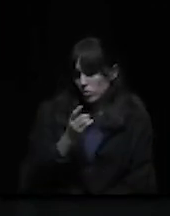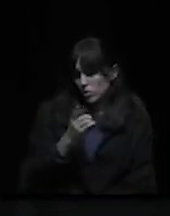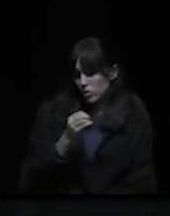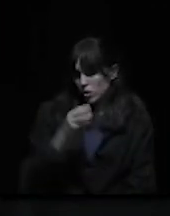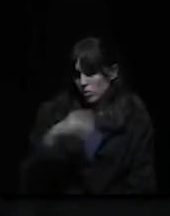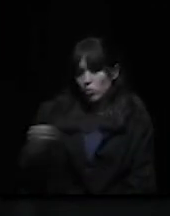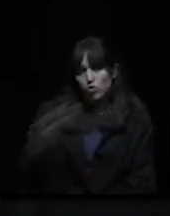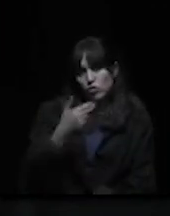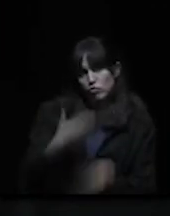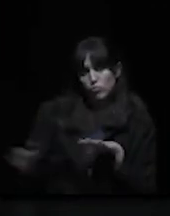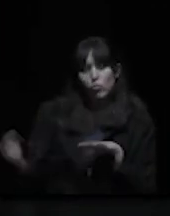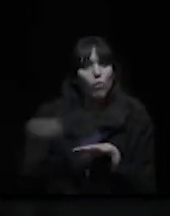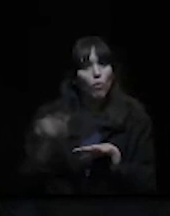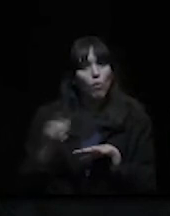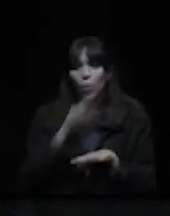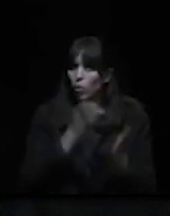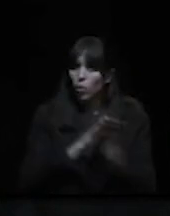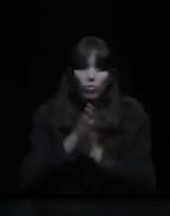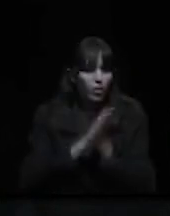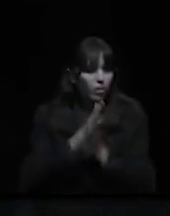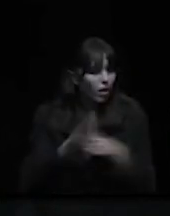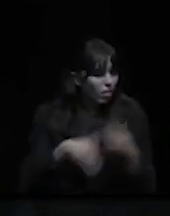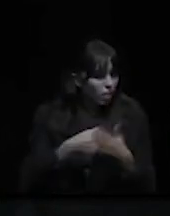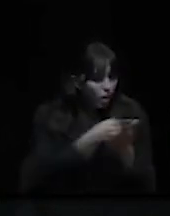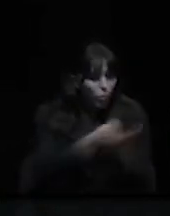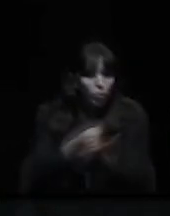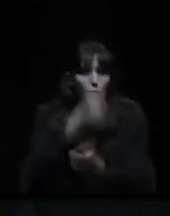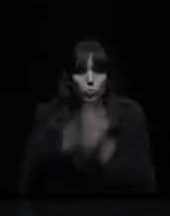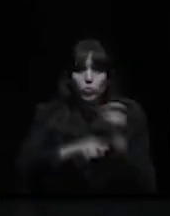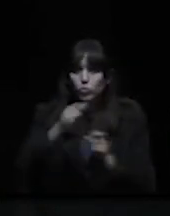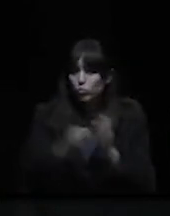de euros durante este mandato que podiam ser usados para apoiar tantas pessoas